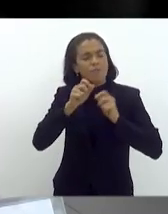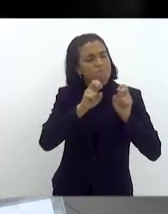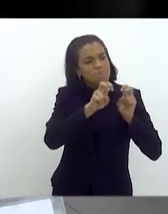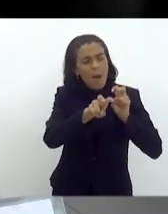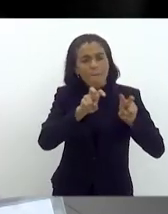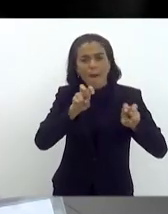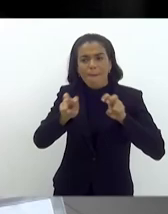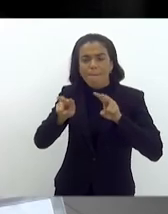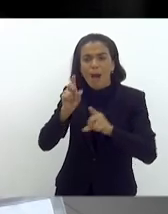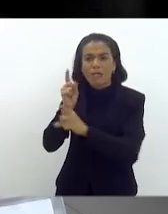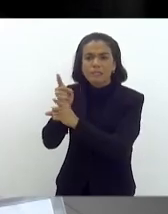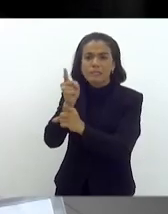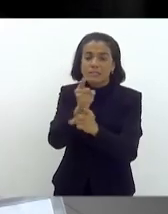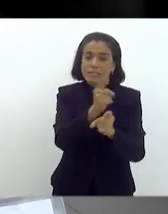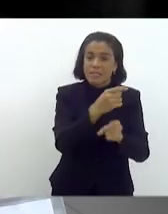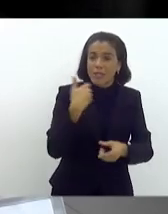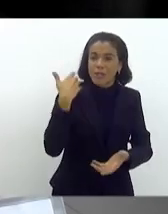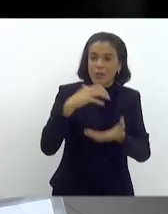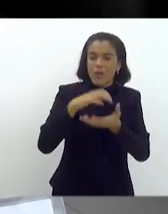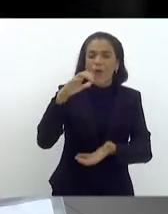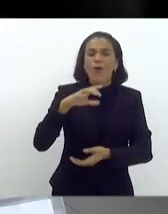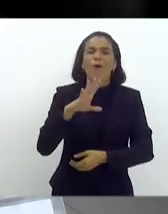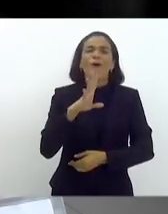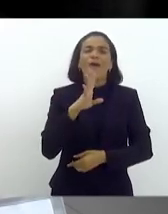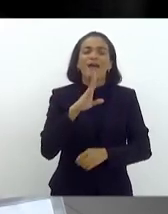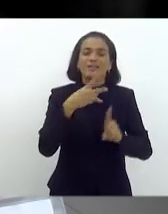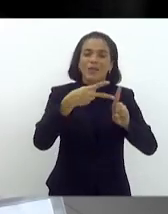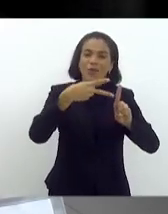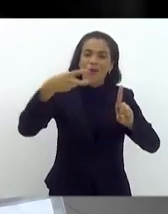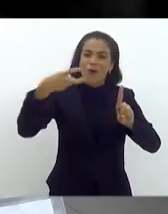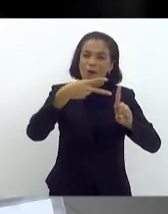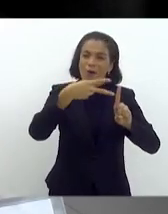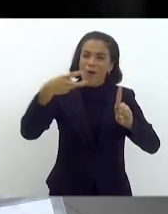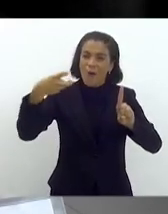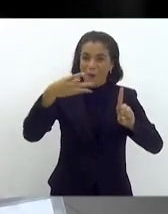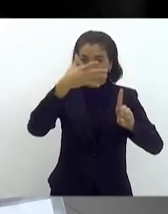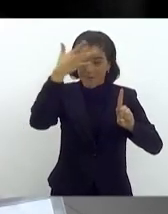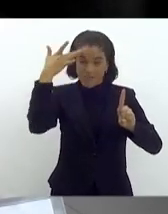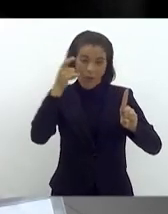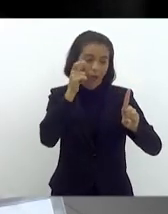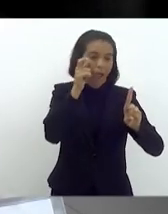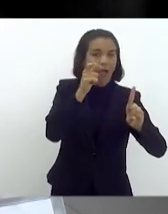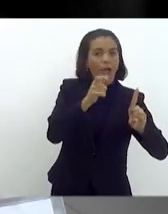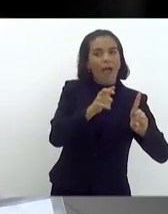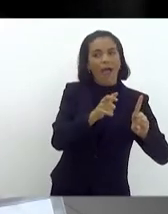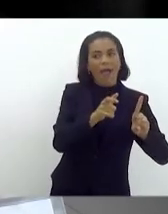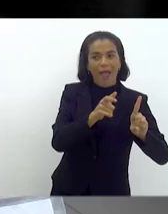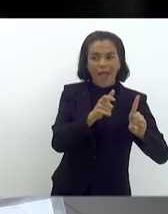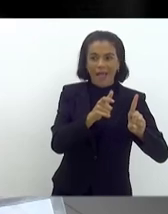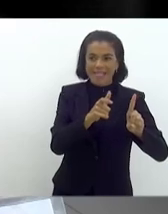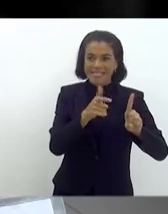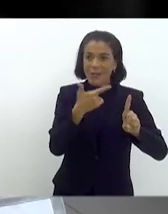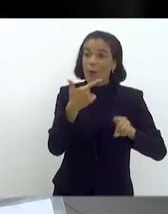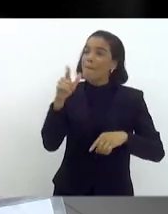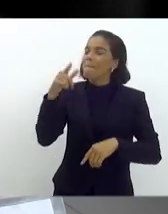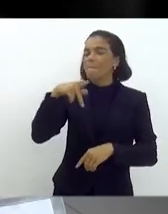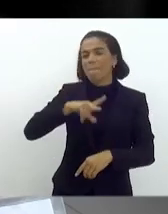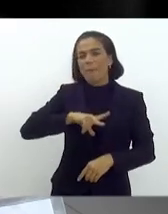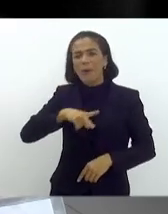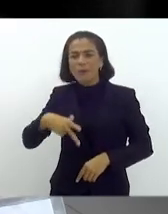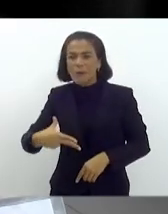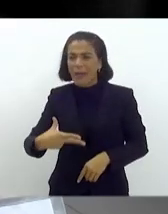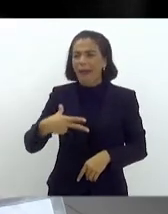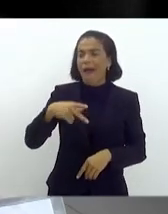muitas idosos que tem aquele golpe com esse dízimo que é surge um pretendente né geralmente de outro de Portugal